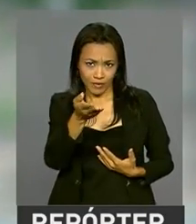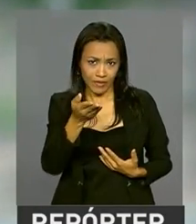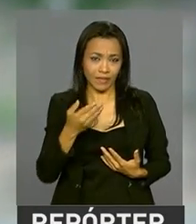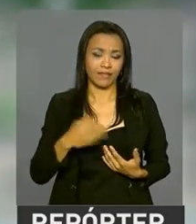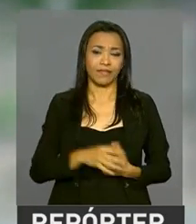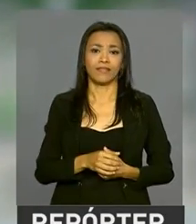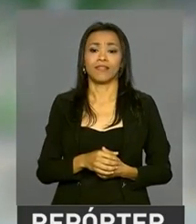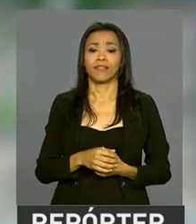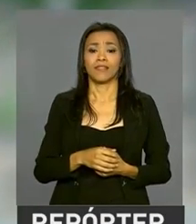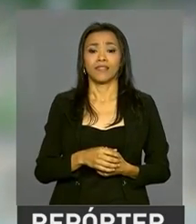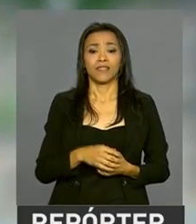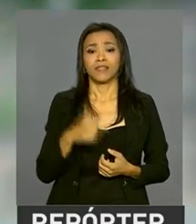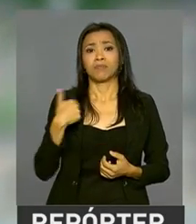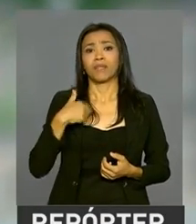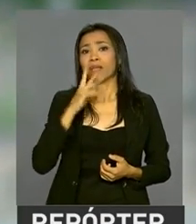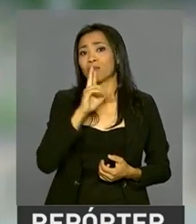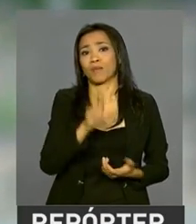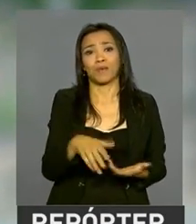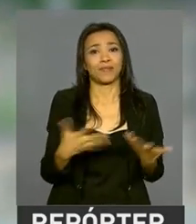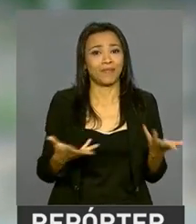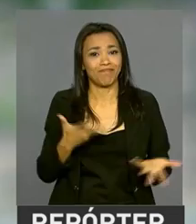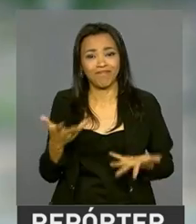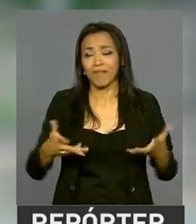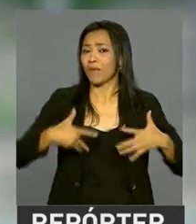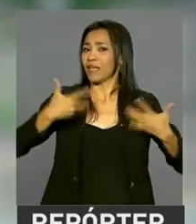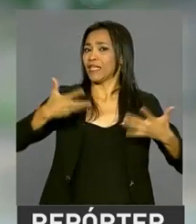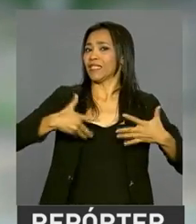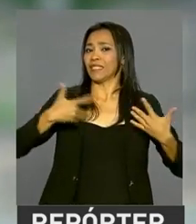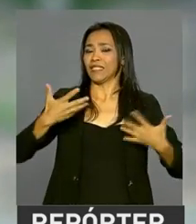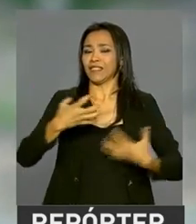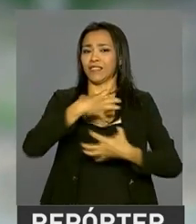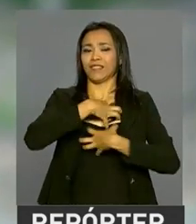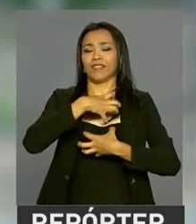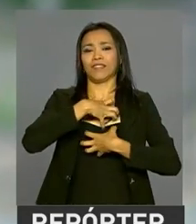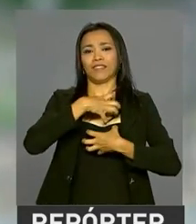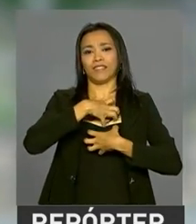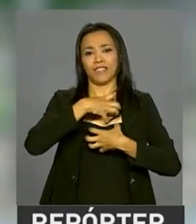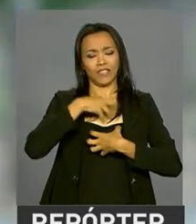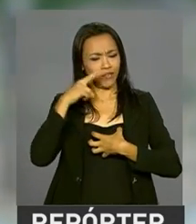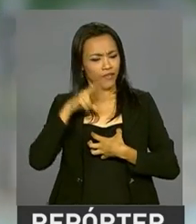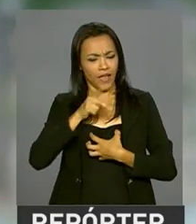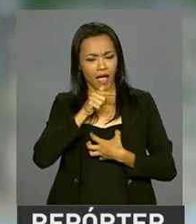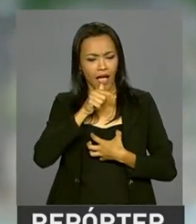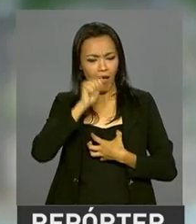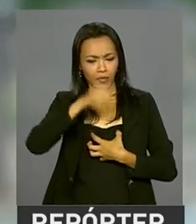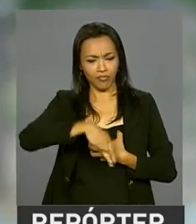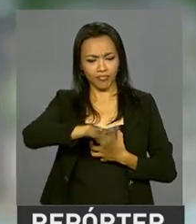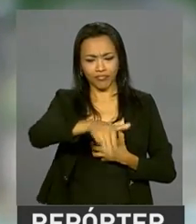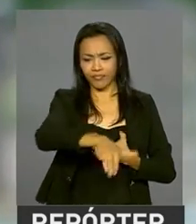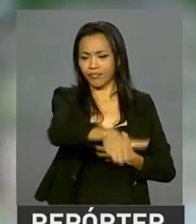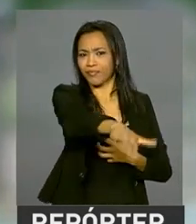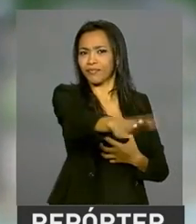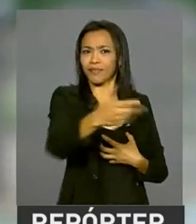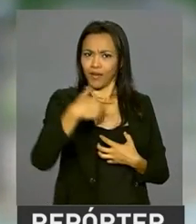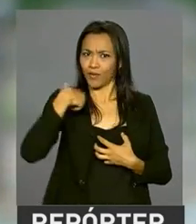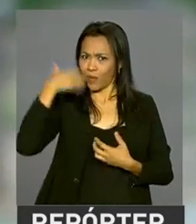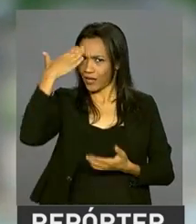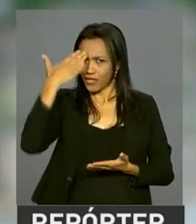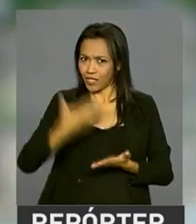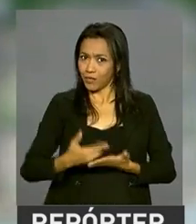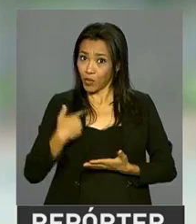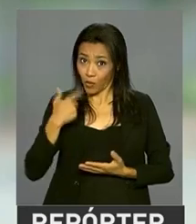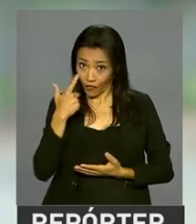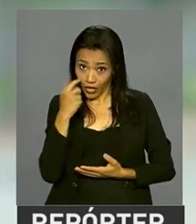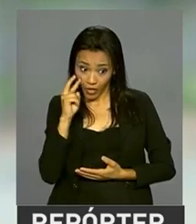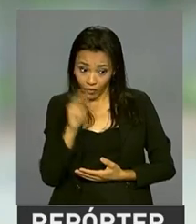pergunta, aliás, sem resposta. É uma alegria imensa, acaba ver uma água dessa chegar aqui, que eu só estou acreditando porque eu estou vendo com